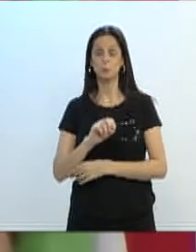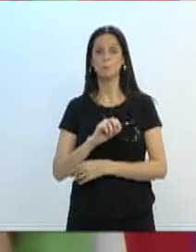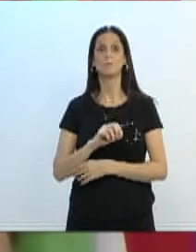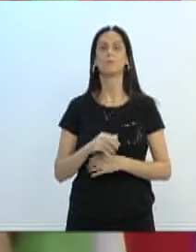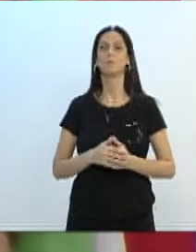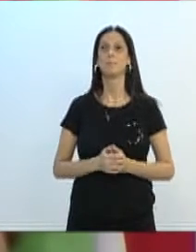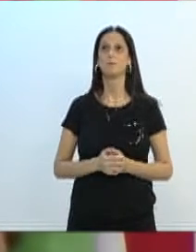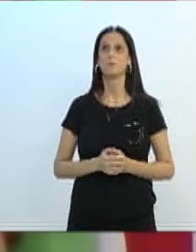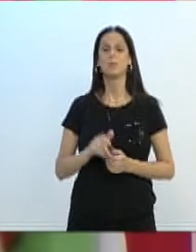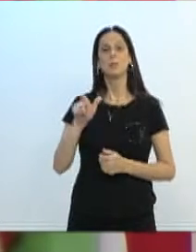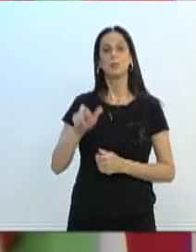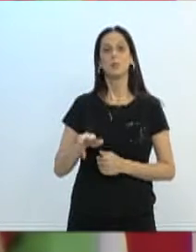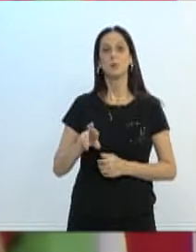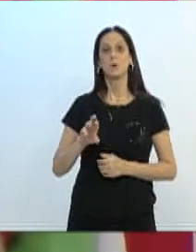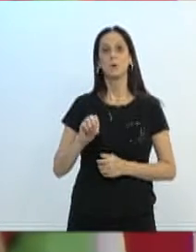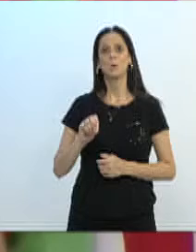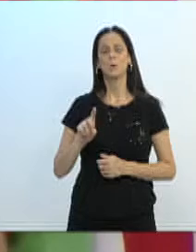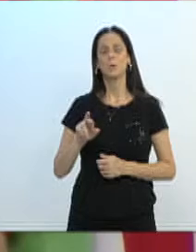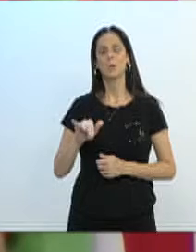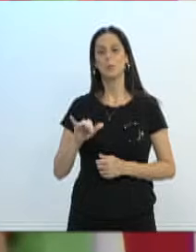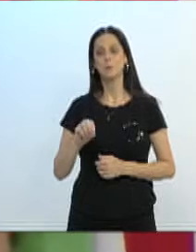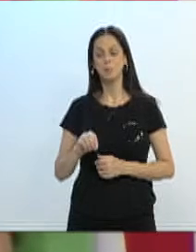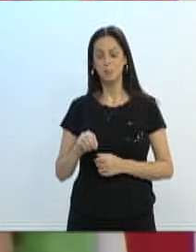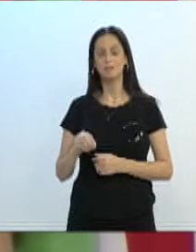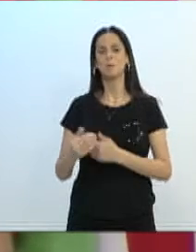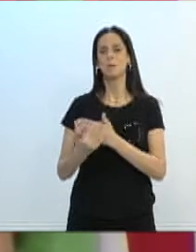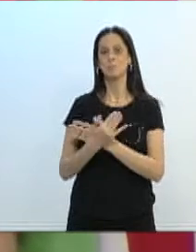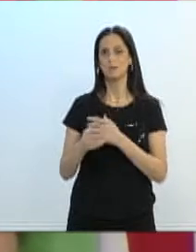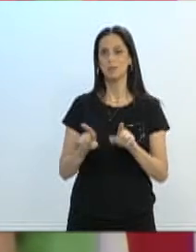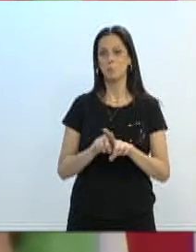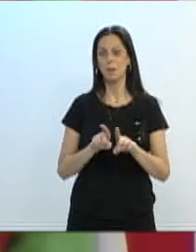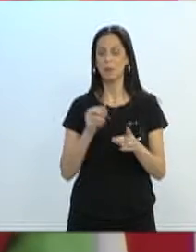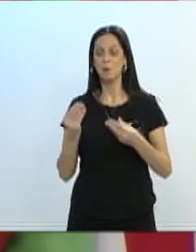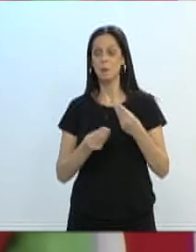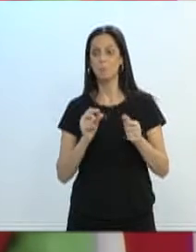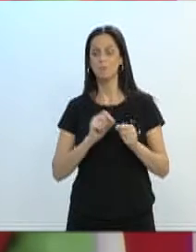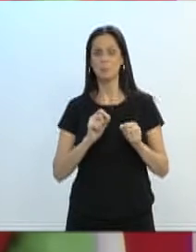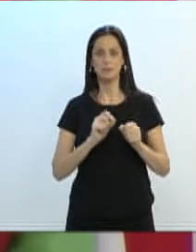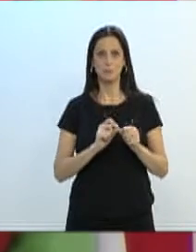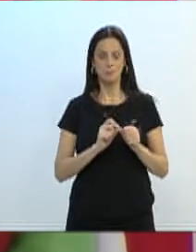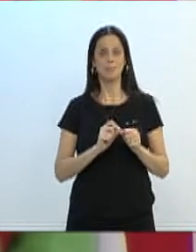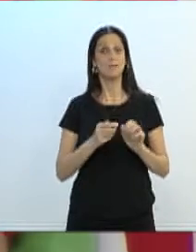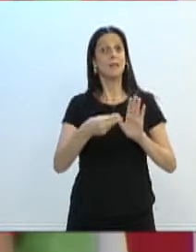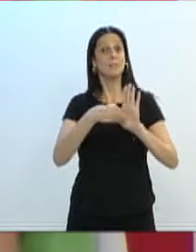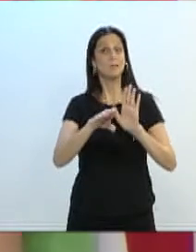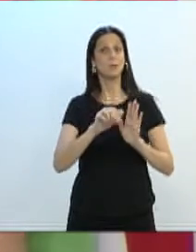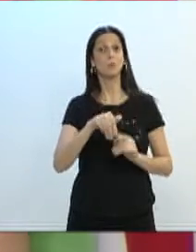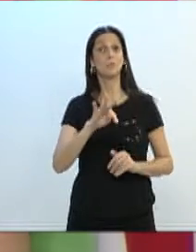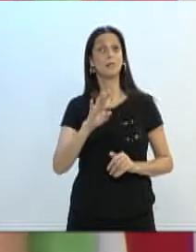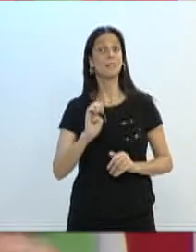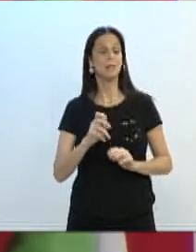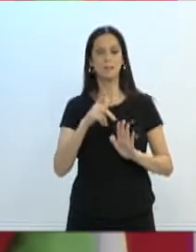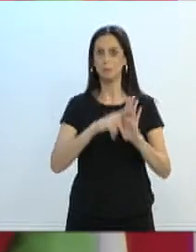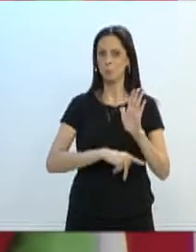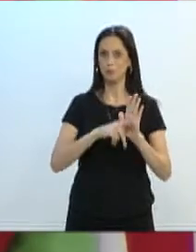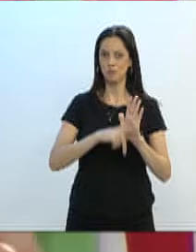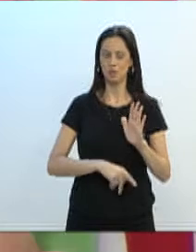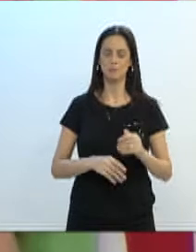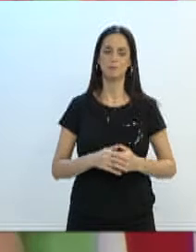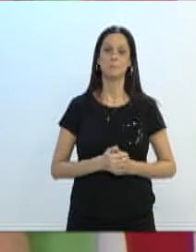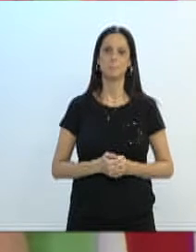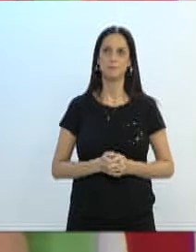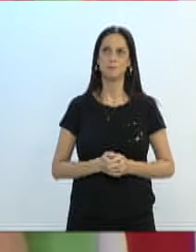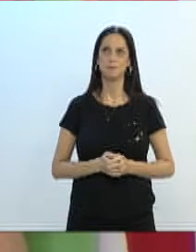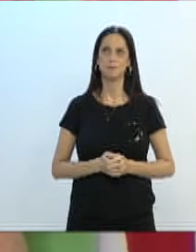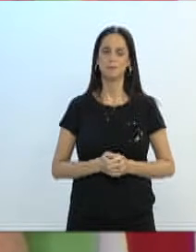me possibilitarem a apresentação dessa indicação do anteprojeto. Eu queria só pedir para Ari colocar... E queria falar um pouquinho sobre a importância